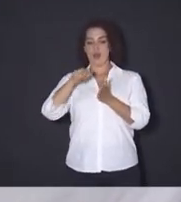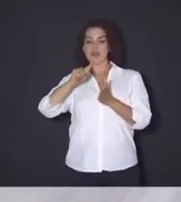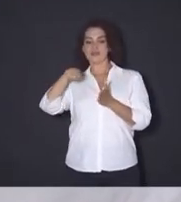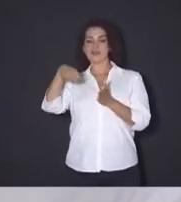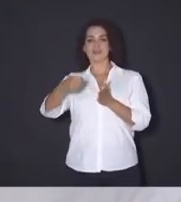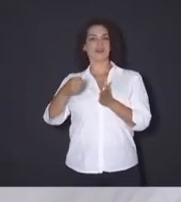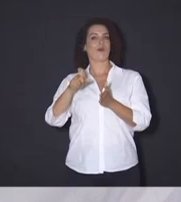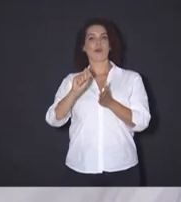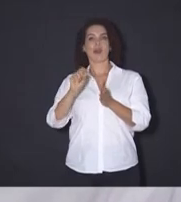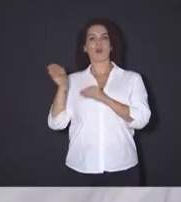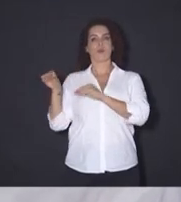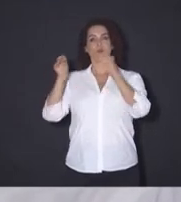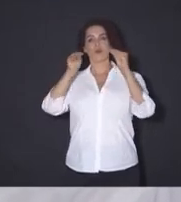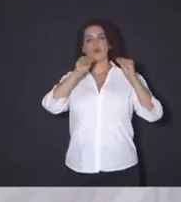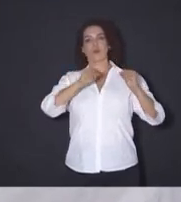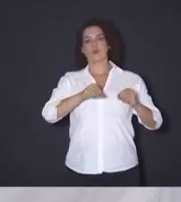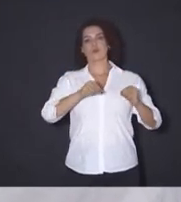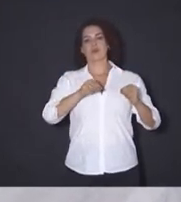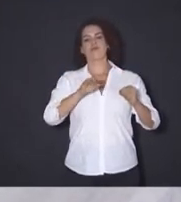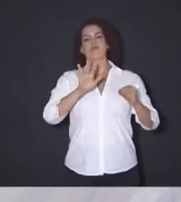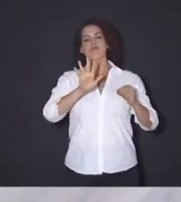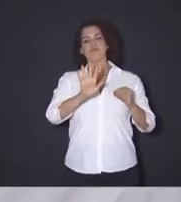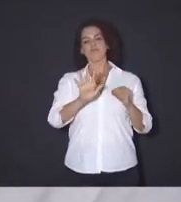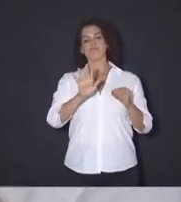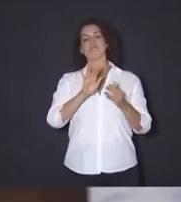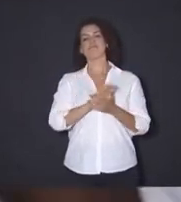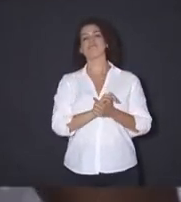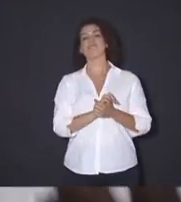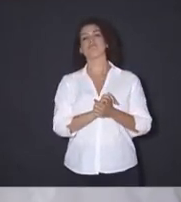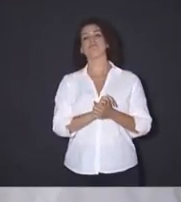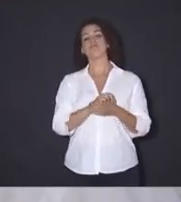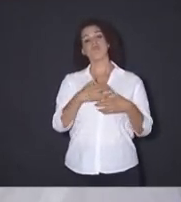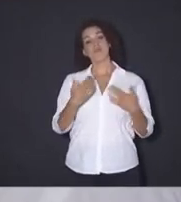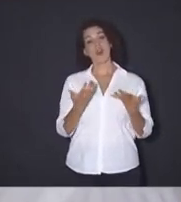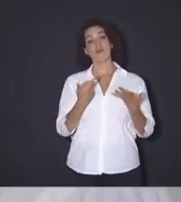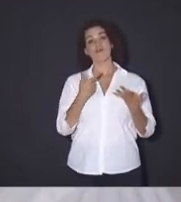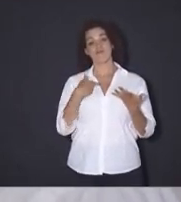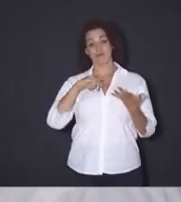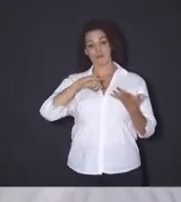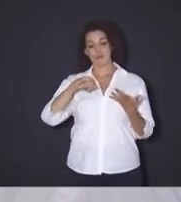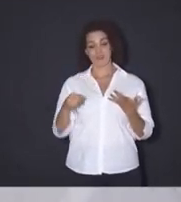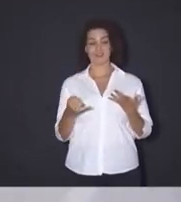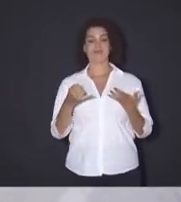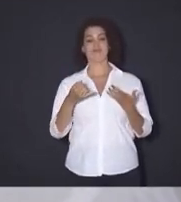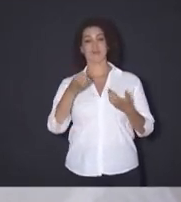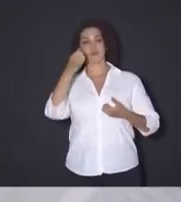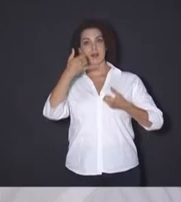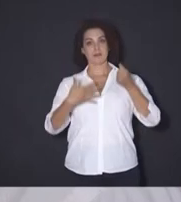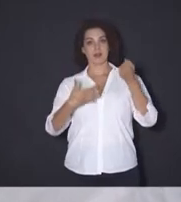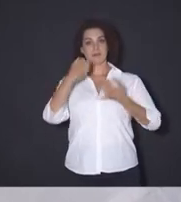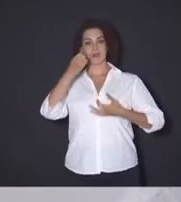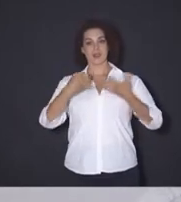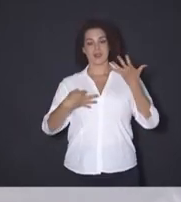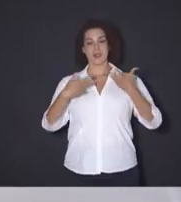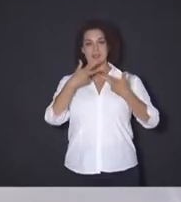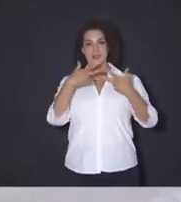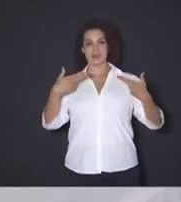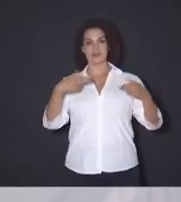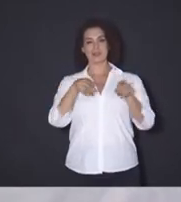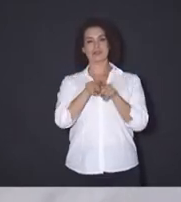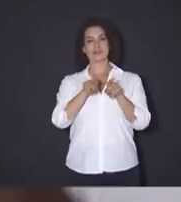e quando você tem a oportunidade de falar sobre essas coisas você também pensa na questão da